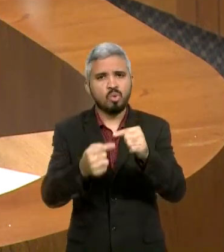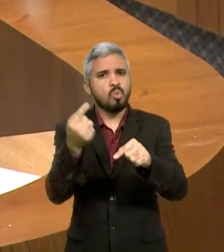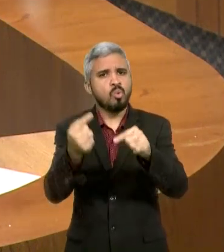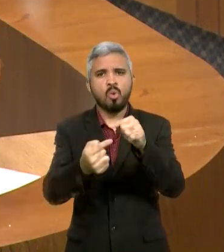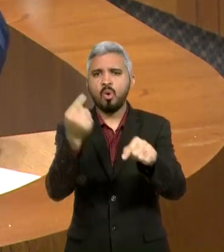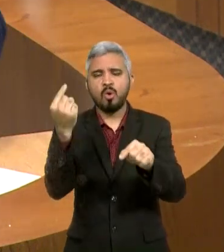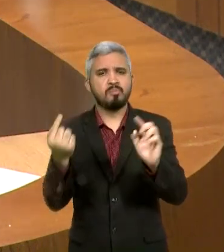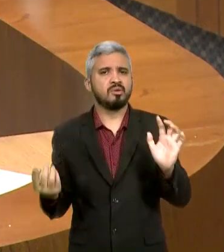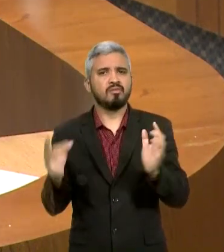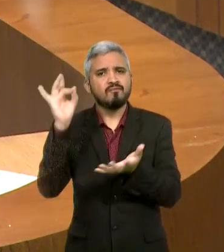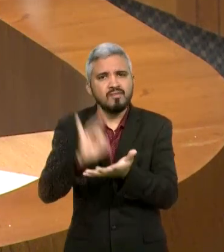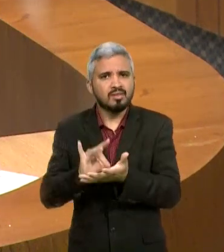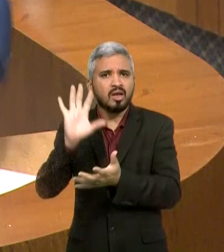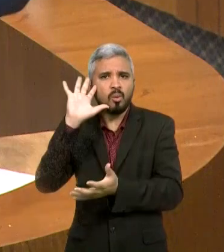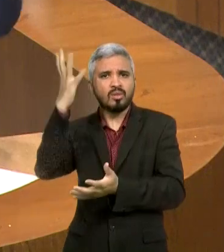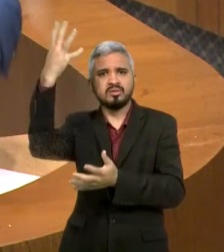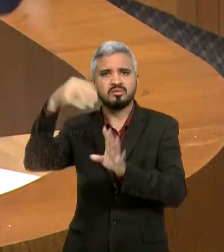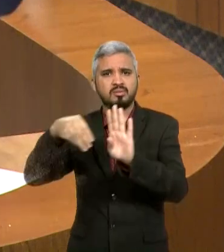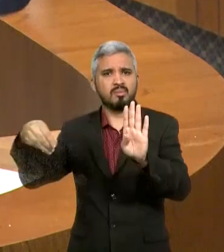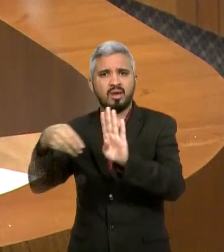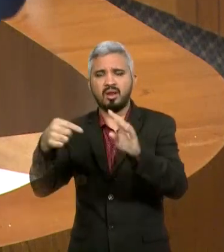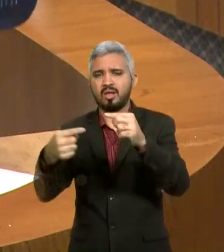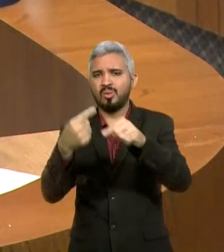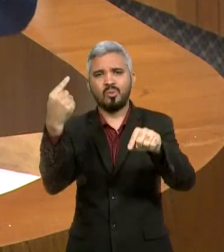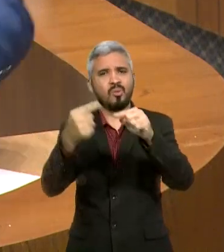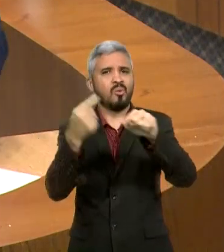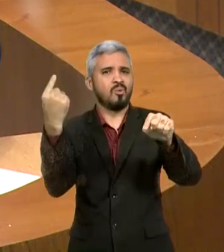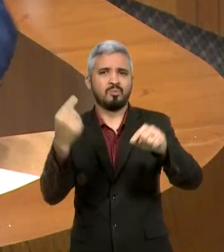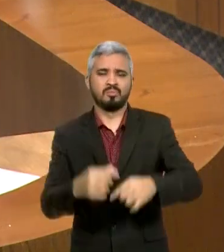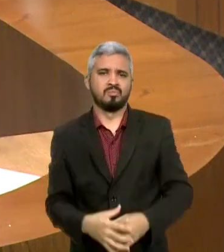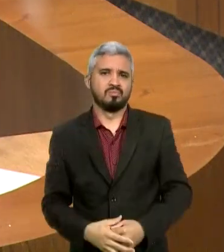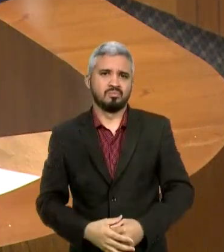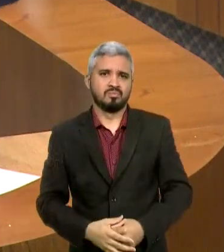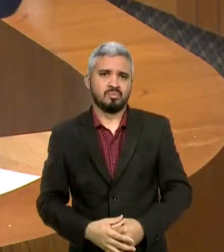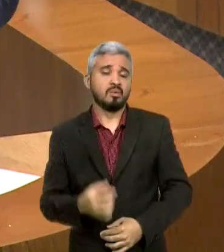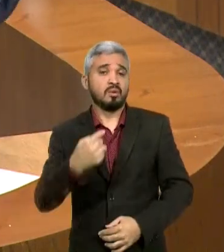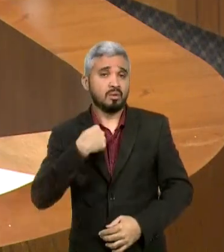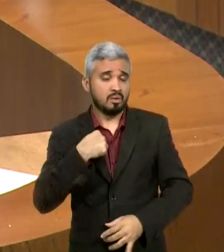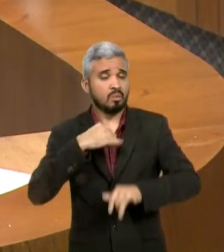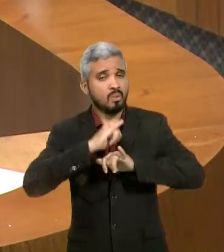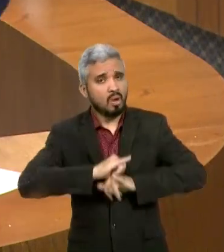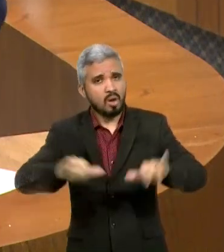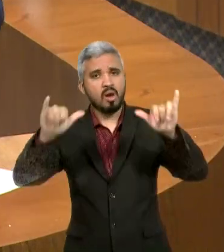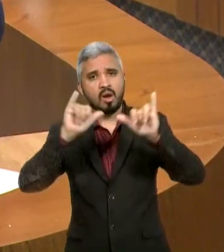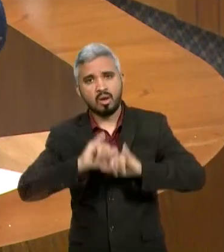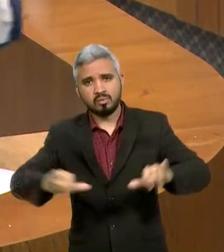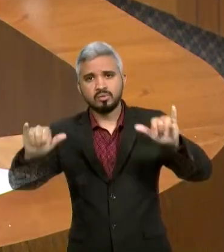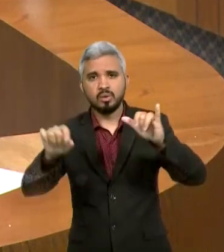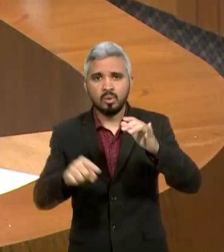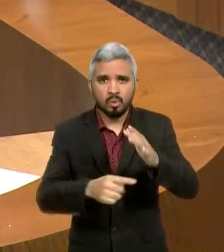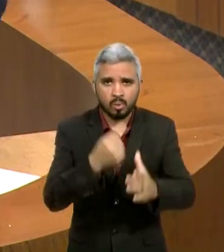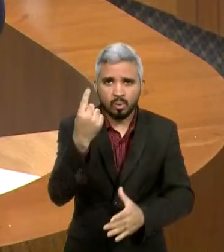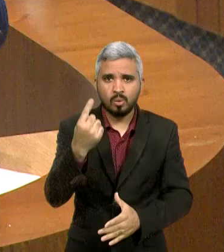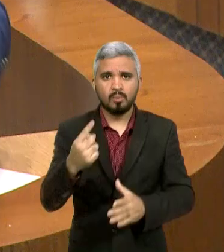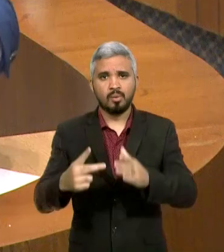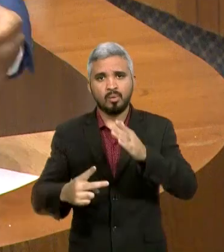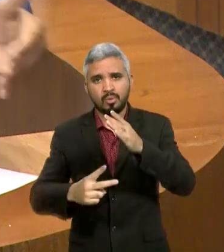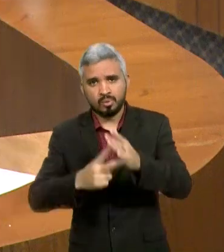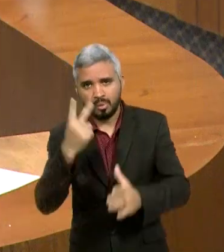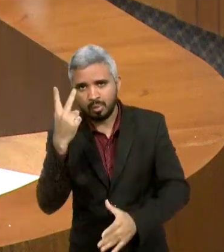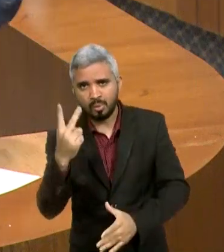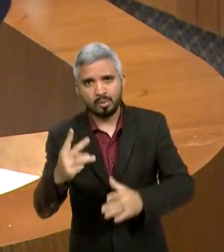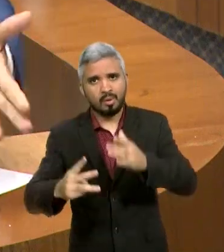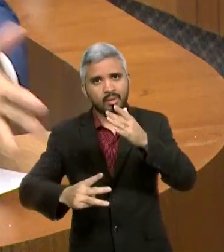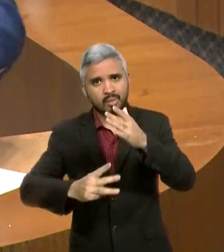dos operadores de turismo. E eu tenho anunciado nesta casa, uma vez, duas vezes, três